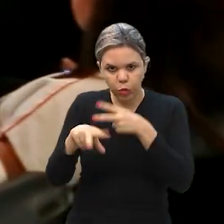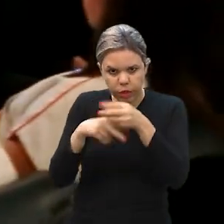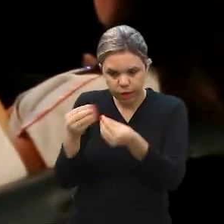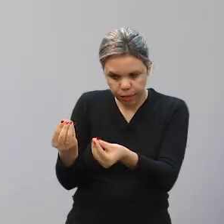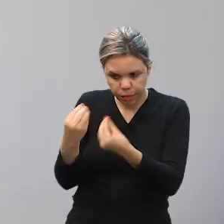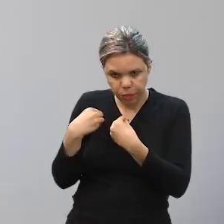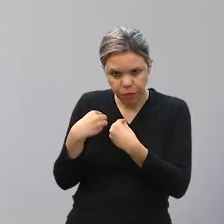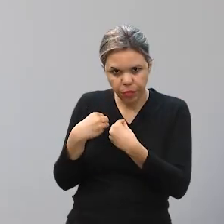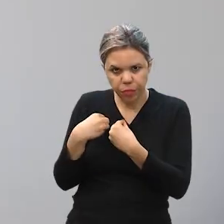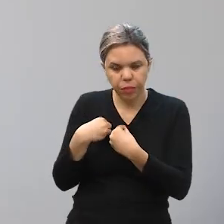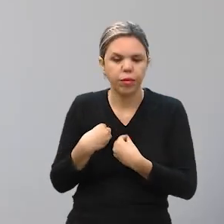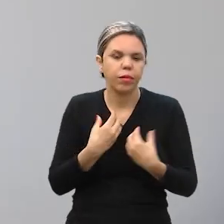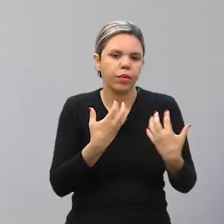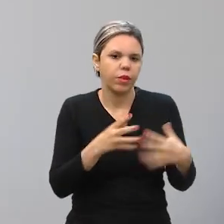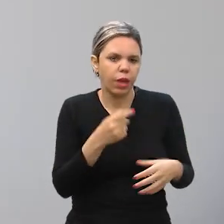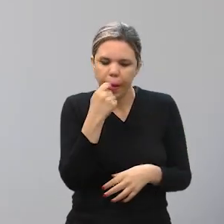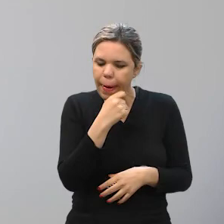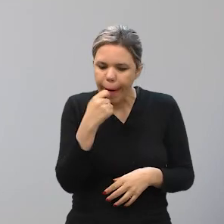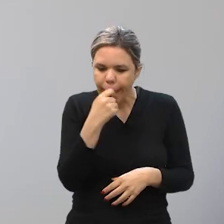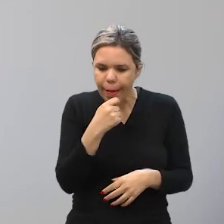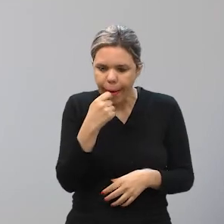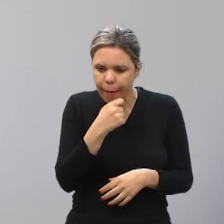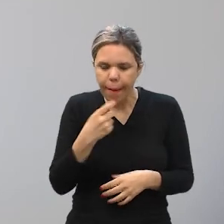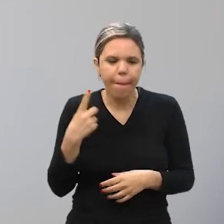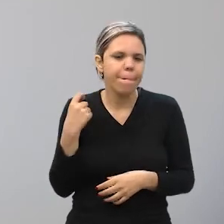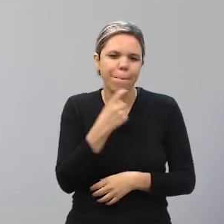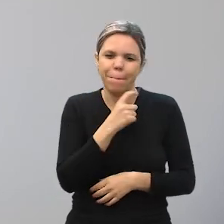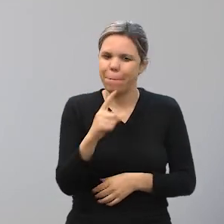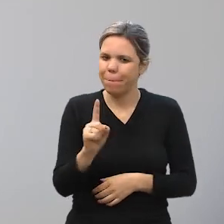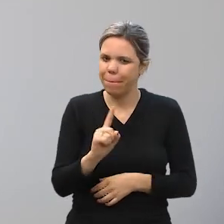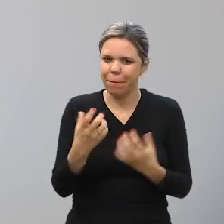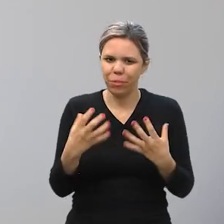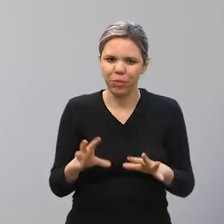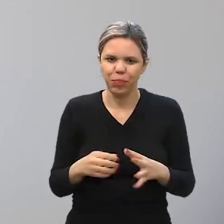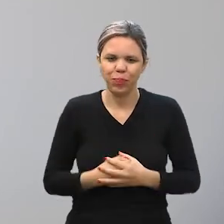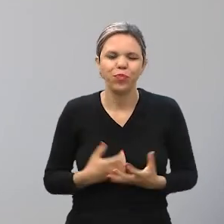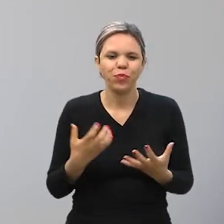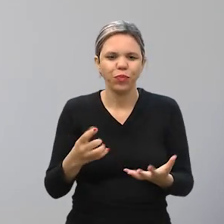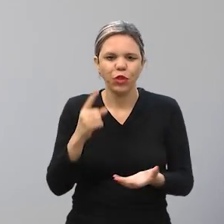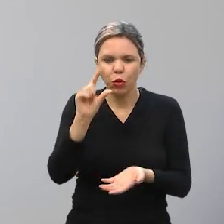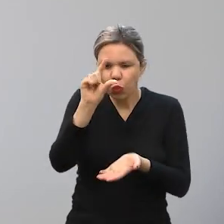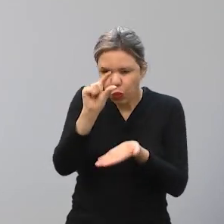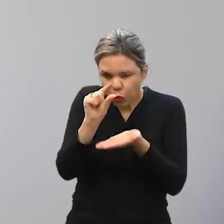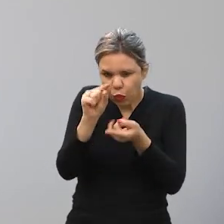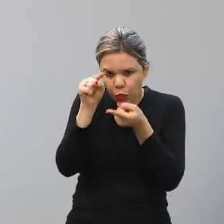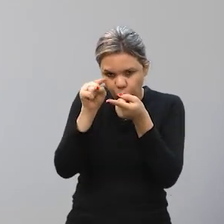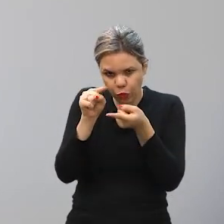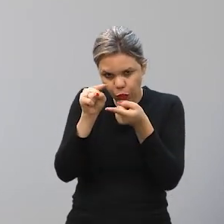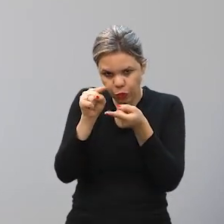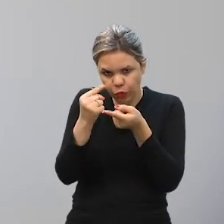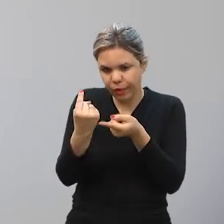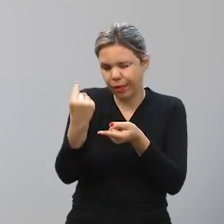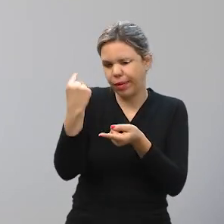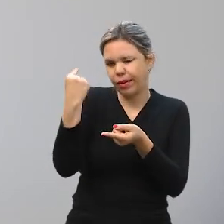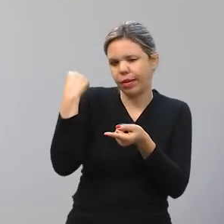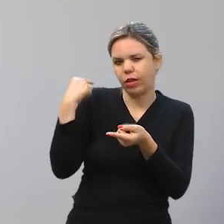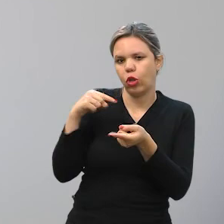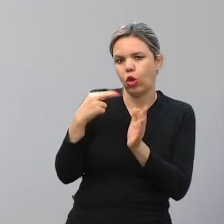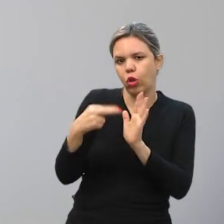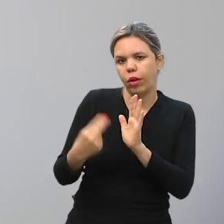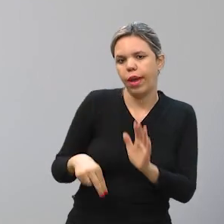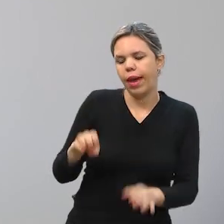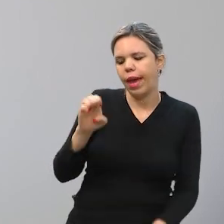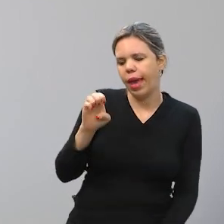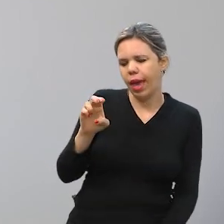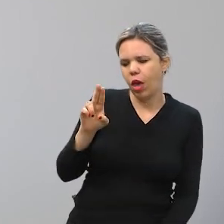presente. Eu não quero batom, não quero perfume. Eu quero um frasquinho. Na época o nome era